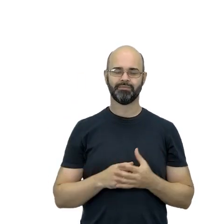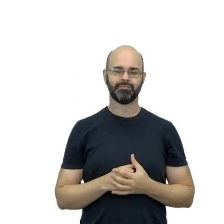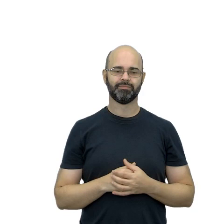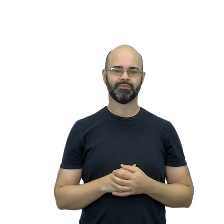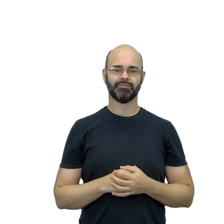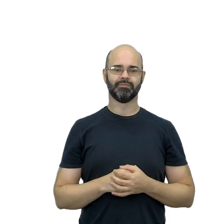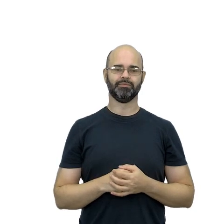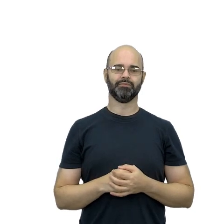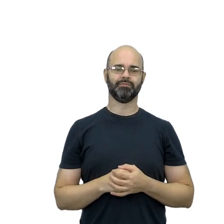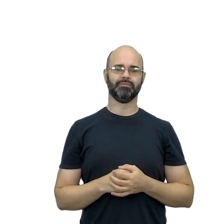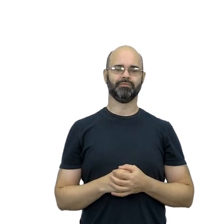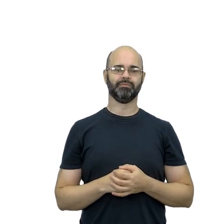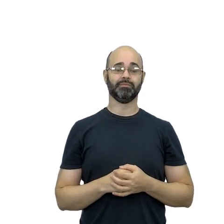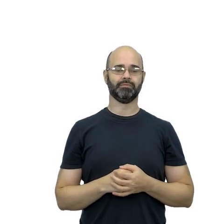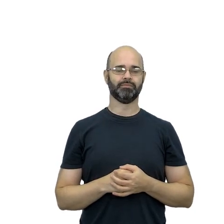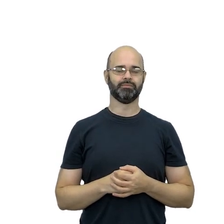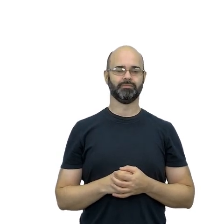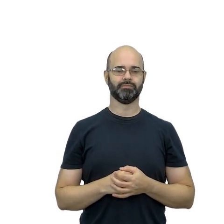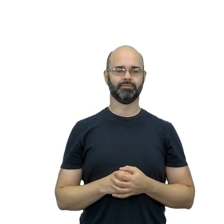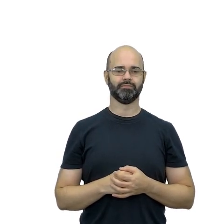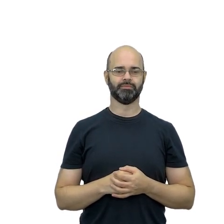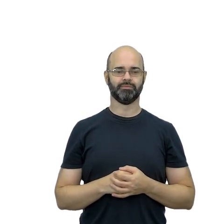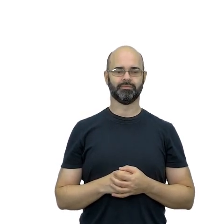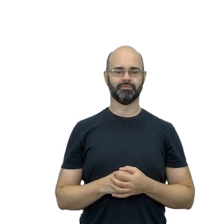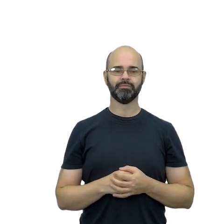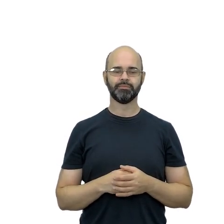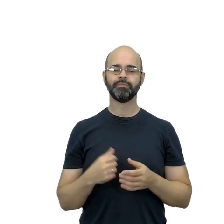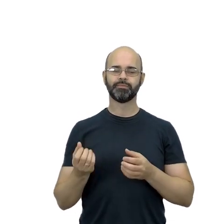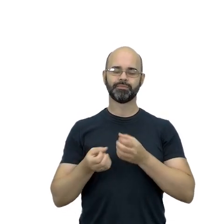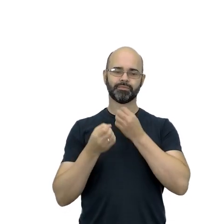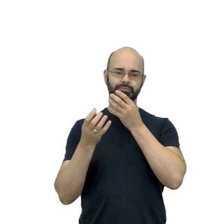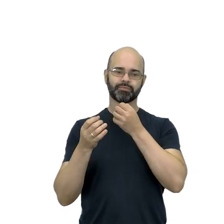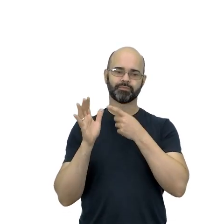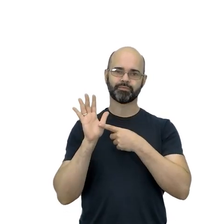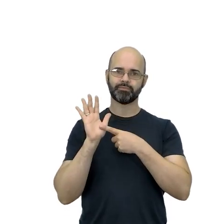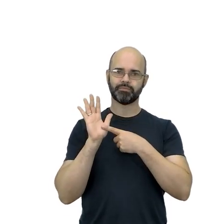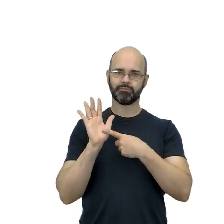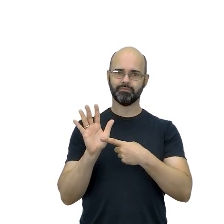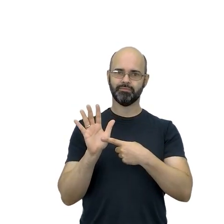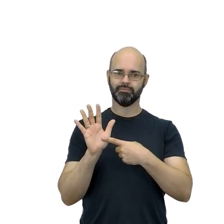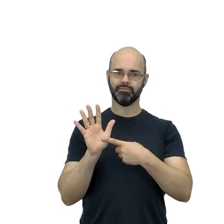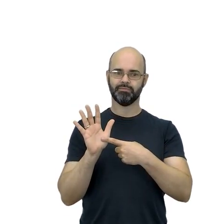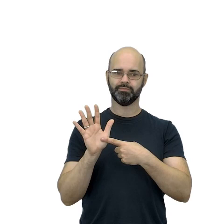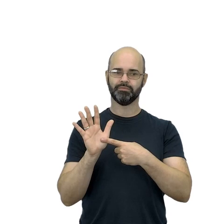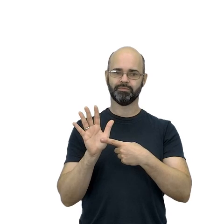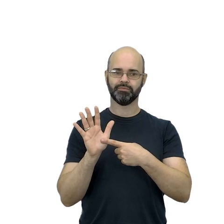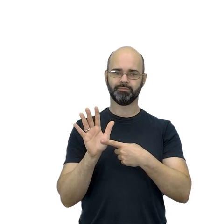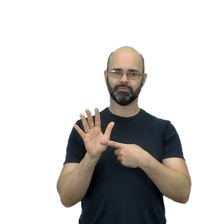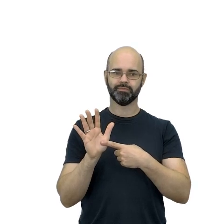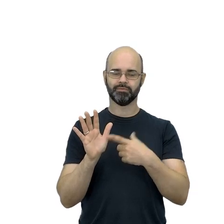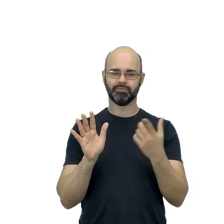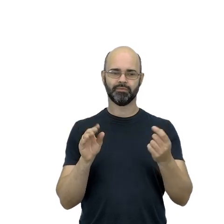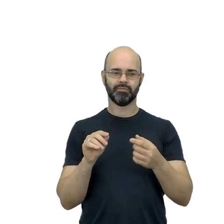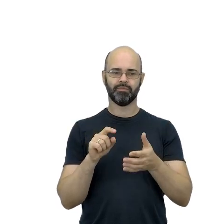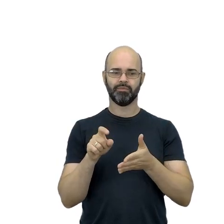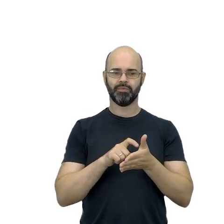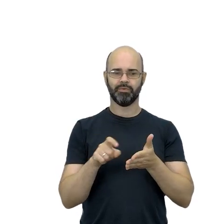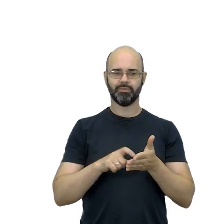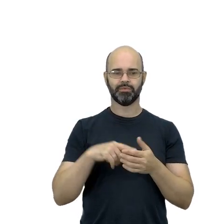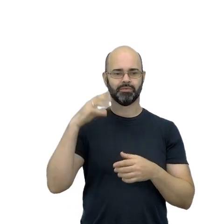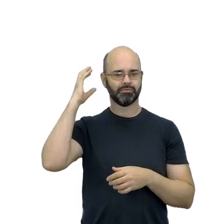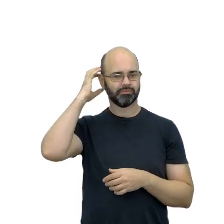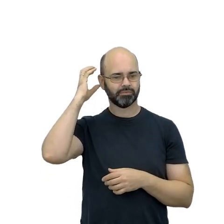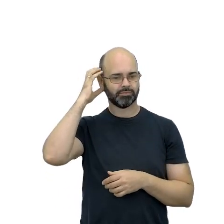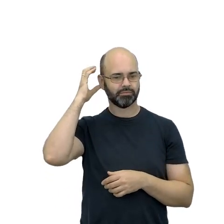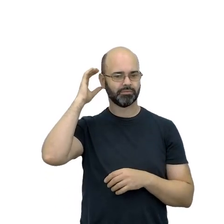né, a base, né, da informação, né? Então em print, né, jornais, rádios,